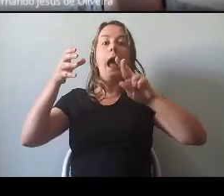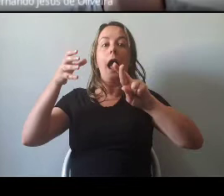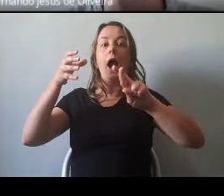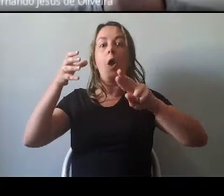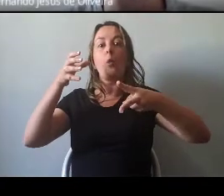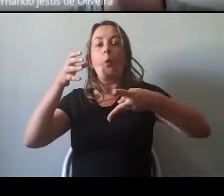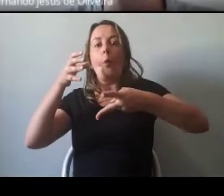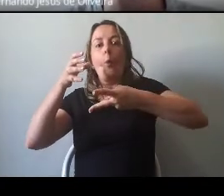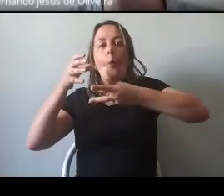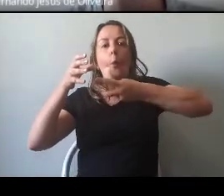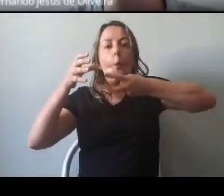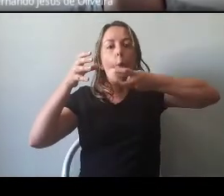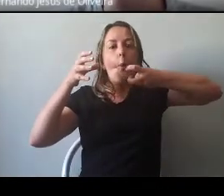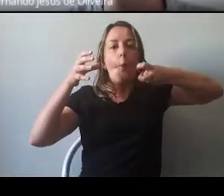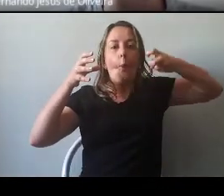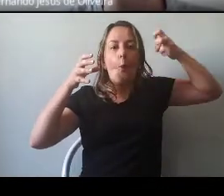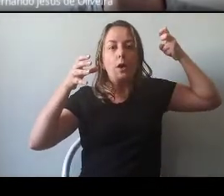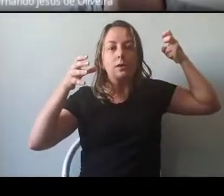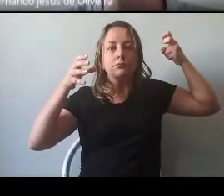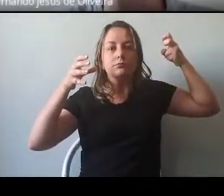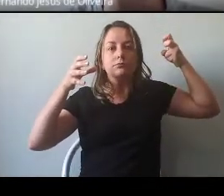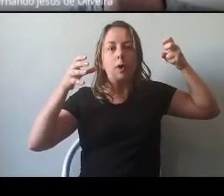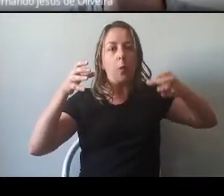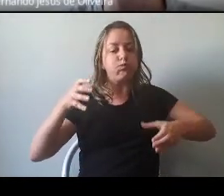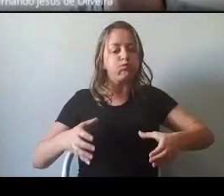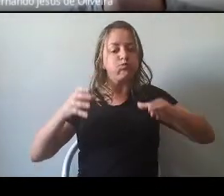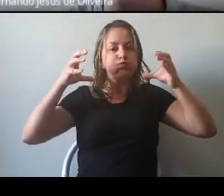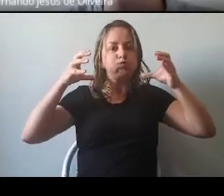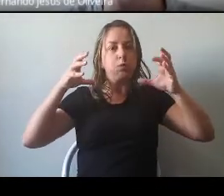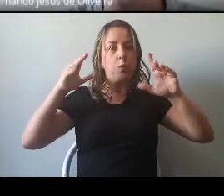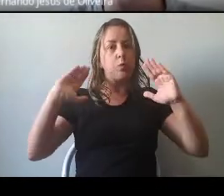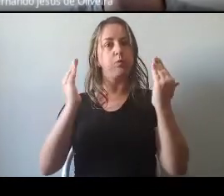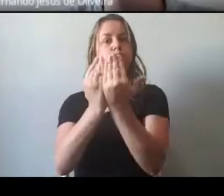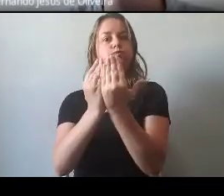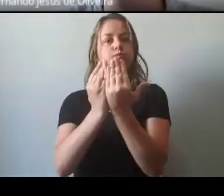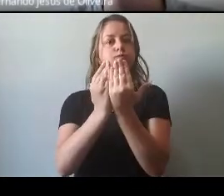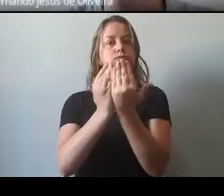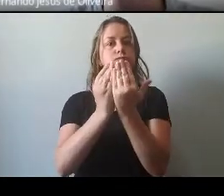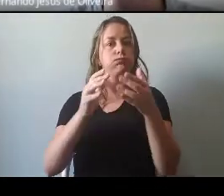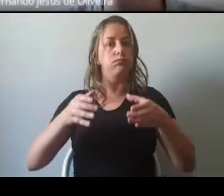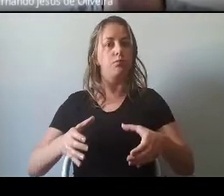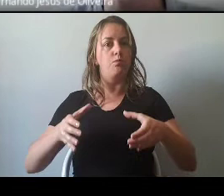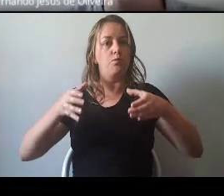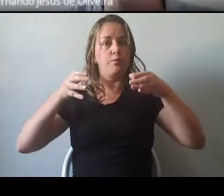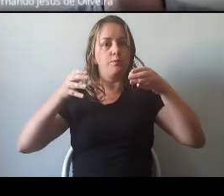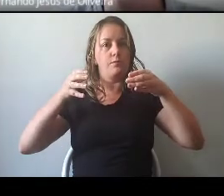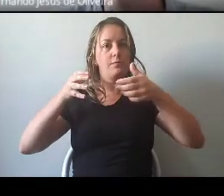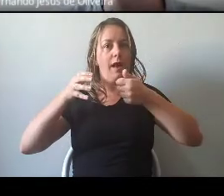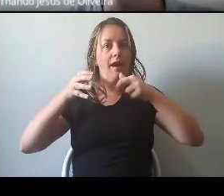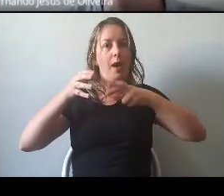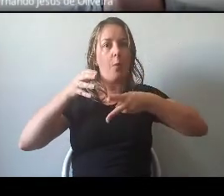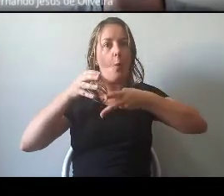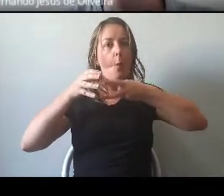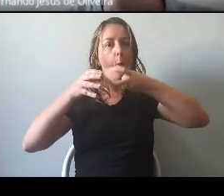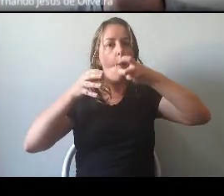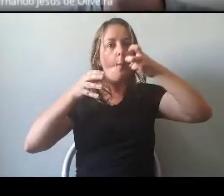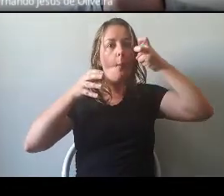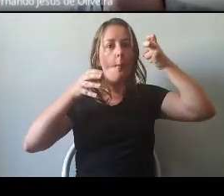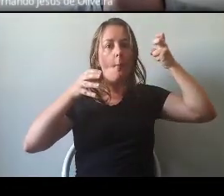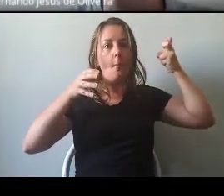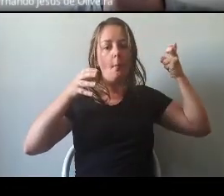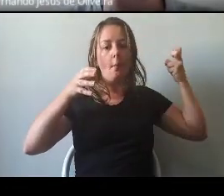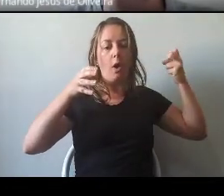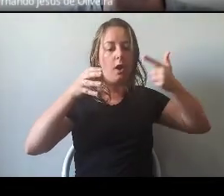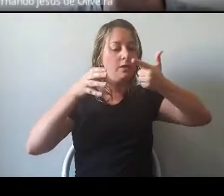dentro, é o melhor vácuo que se consegue na Terra, lá vai se fechar tudo, lacrar, retirar o ar lá